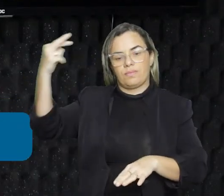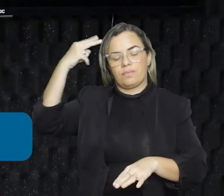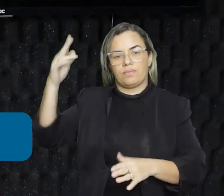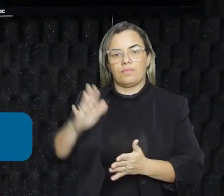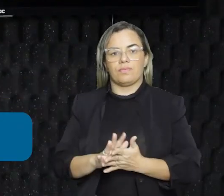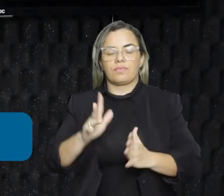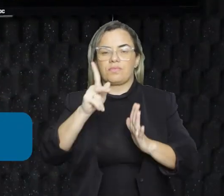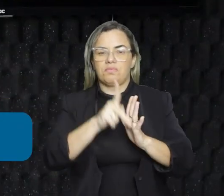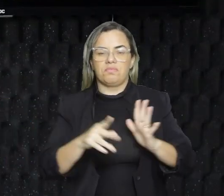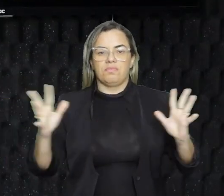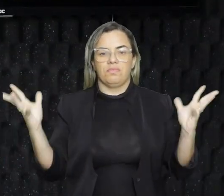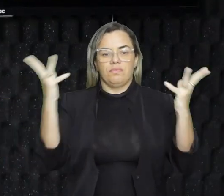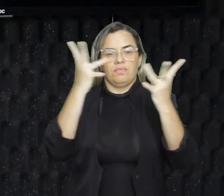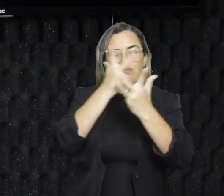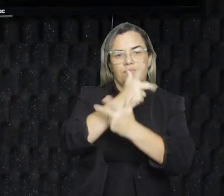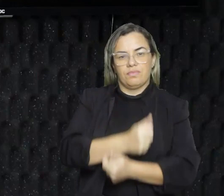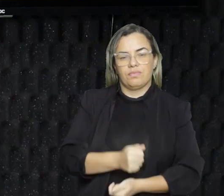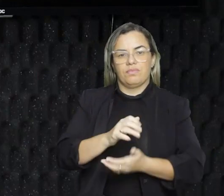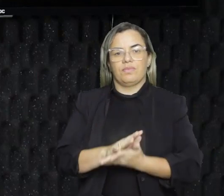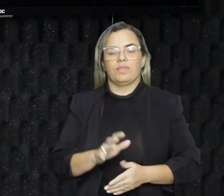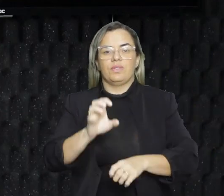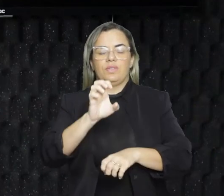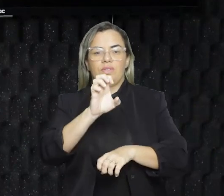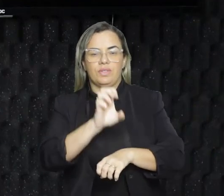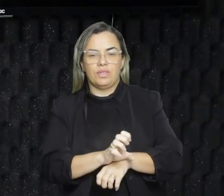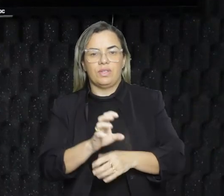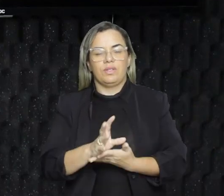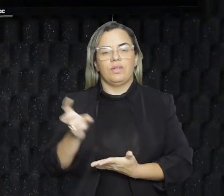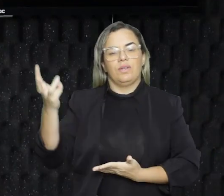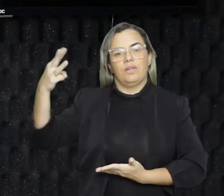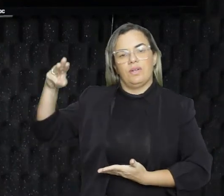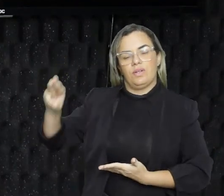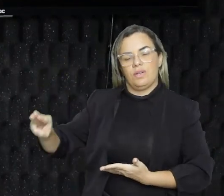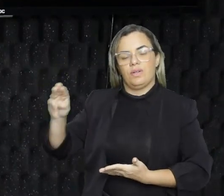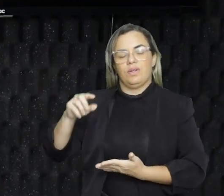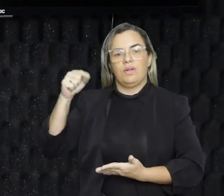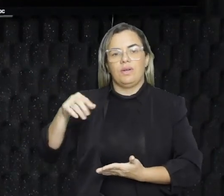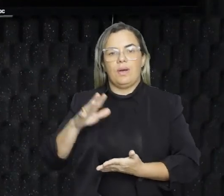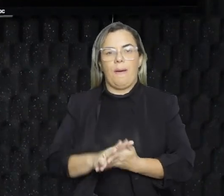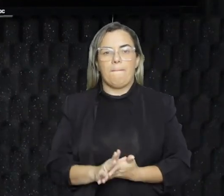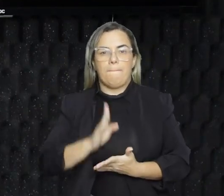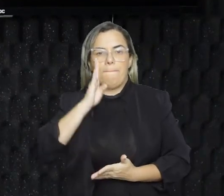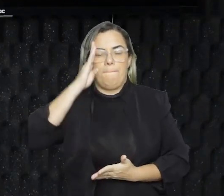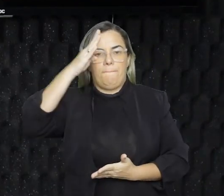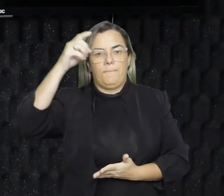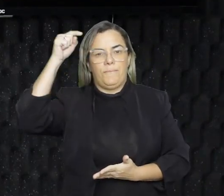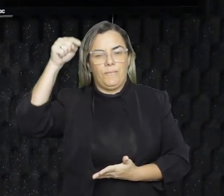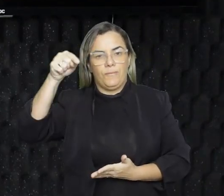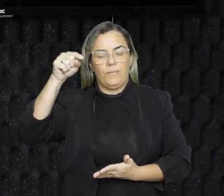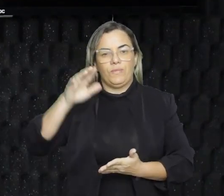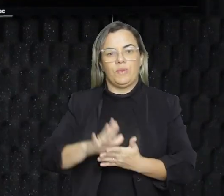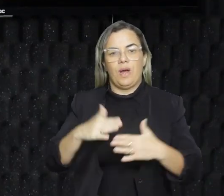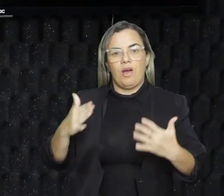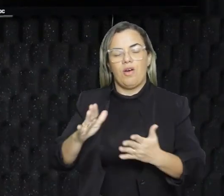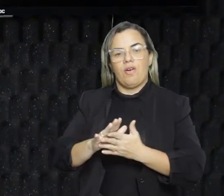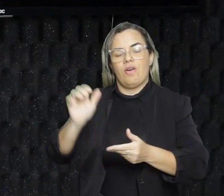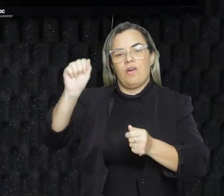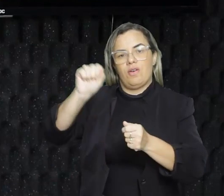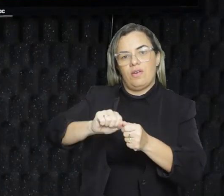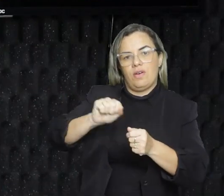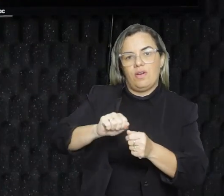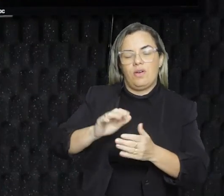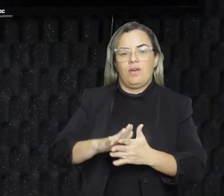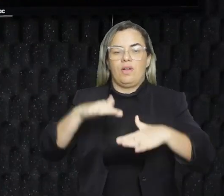Esse projeto maravilhoso do Governo do Estado do Maranhão, principalmente para você que vai realizar